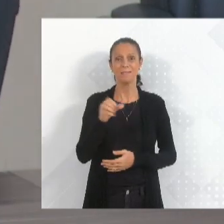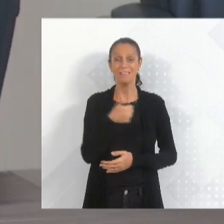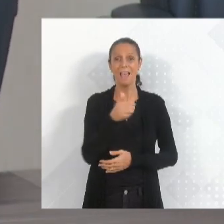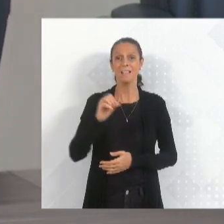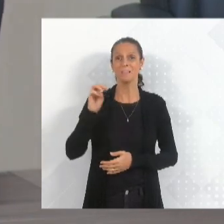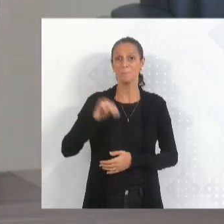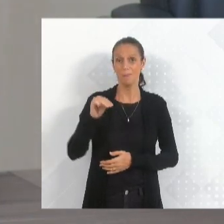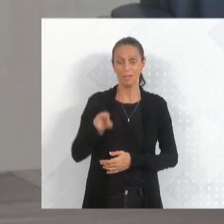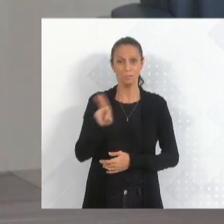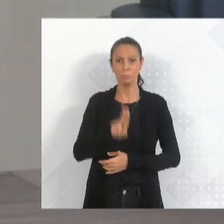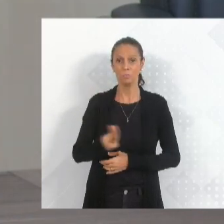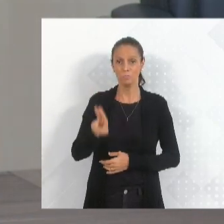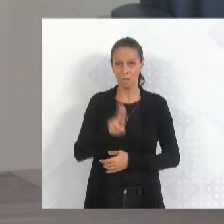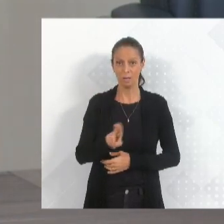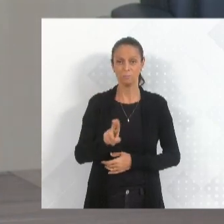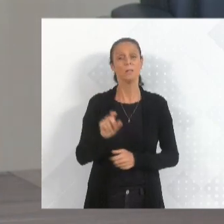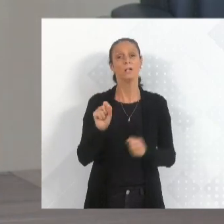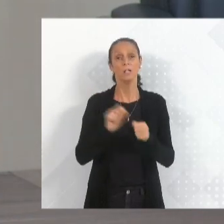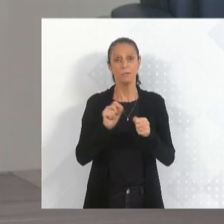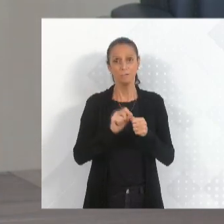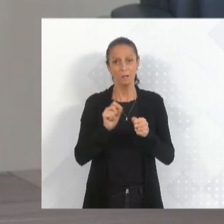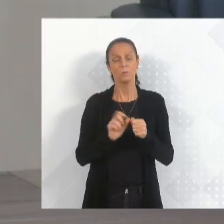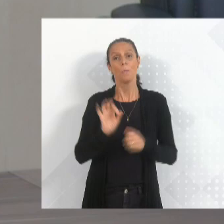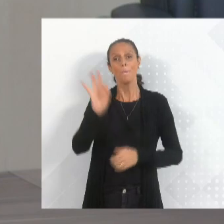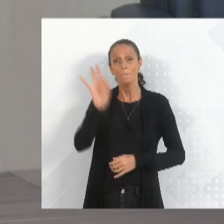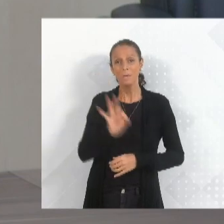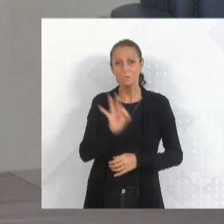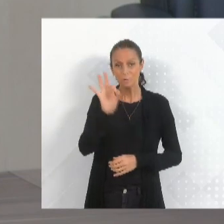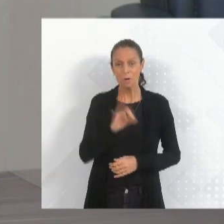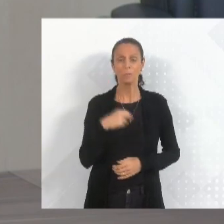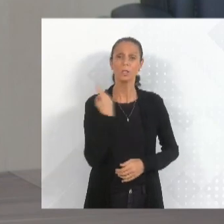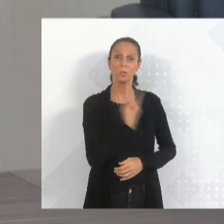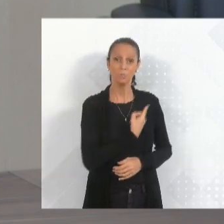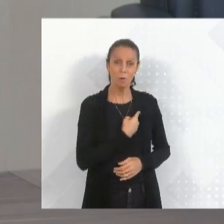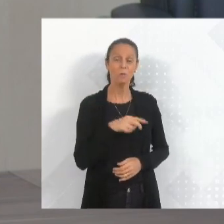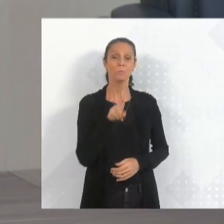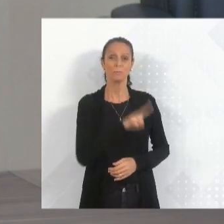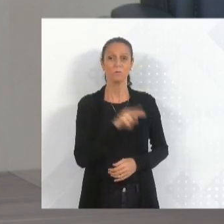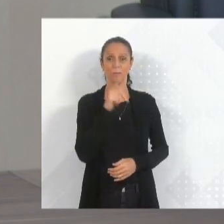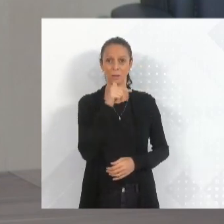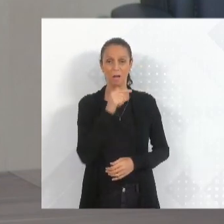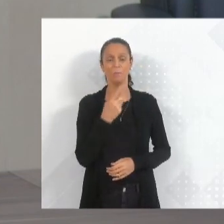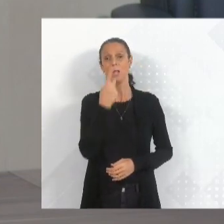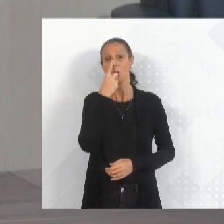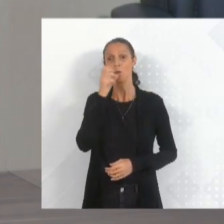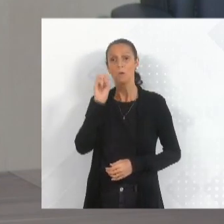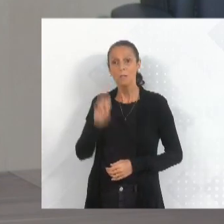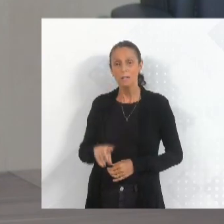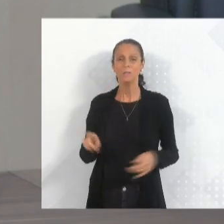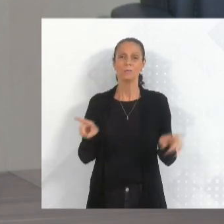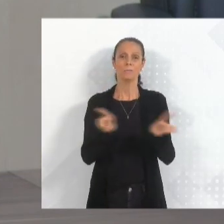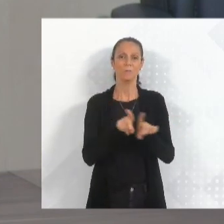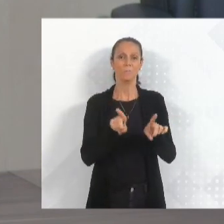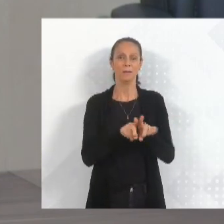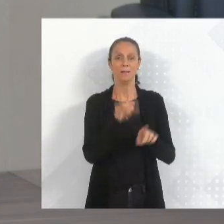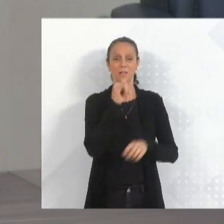com base no percentual de água consumida. E o lixo também é. Então, se eu não tenho